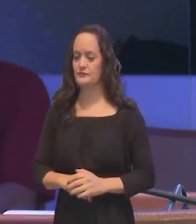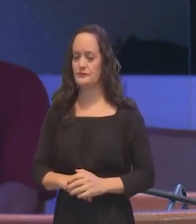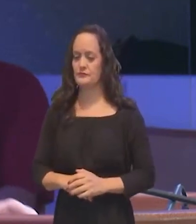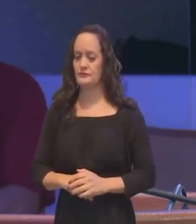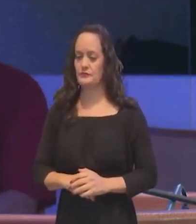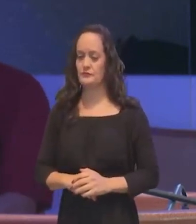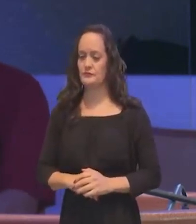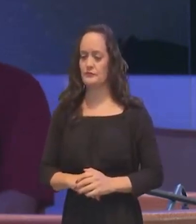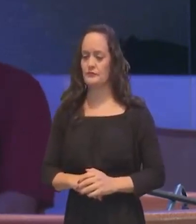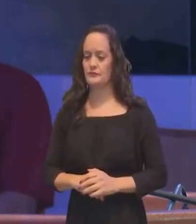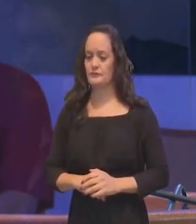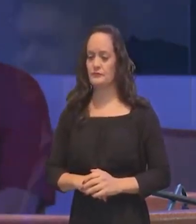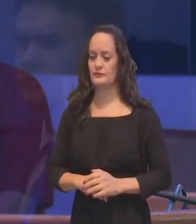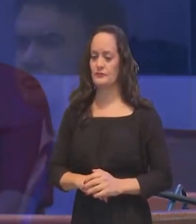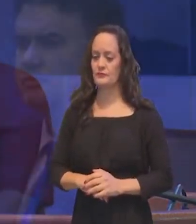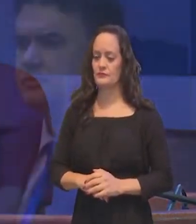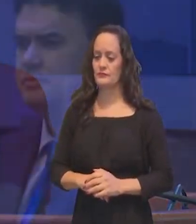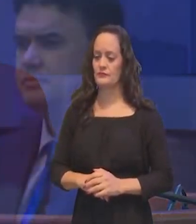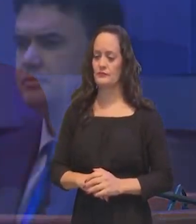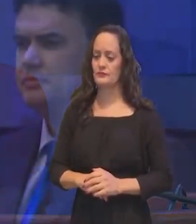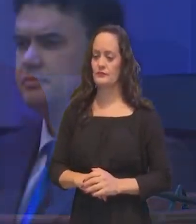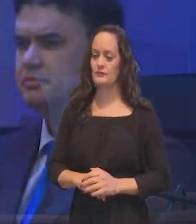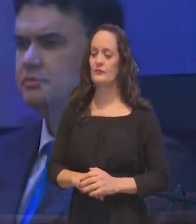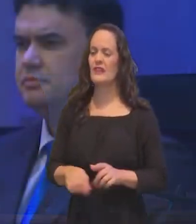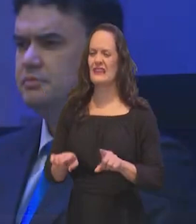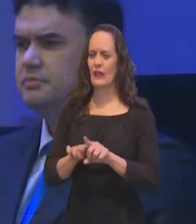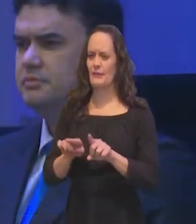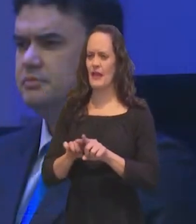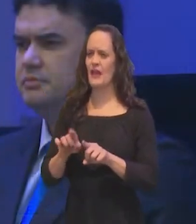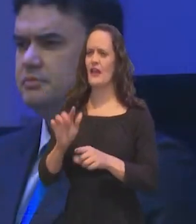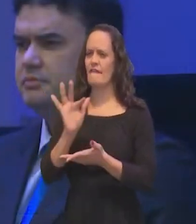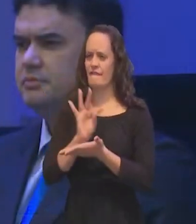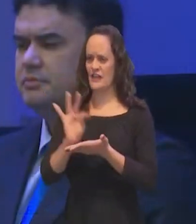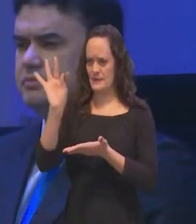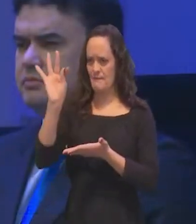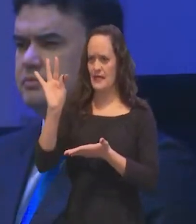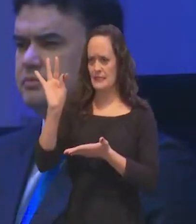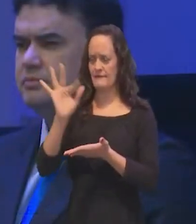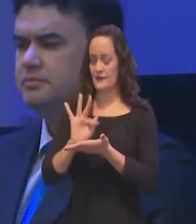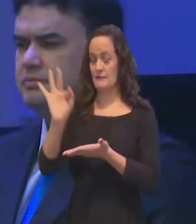Neste mesmo sentido, Filipenses capítulo 1, 18.